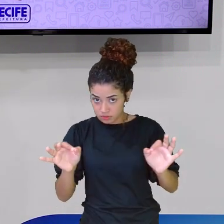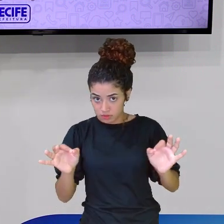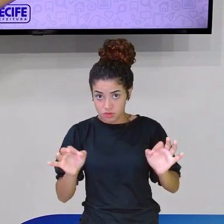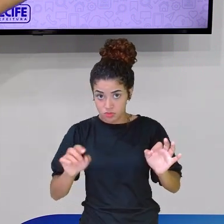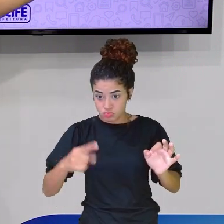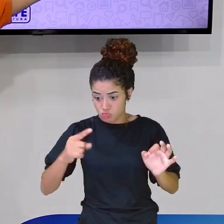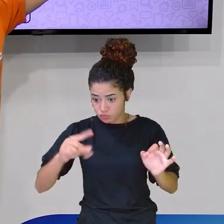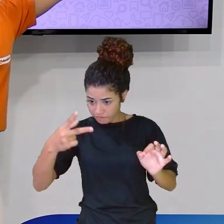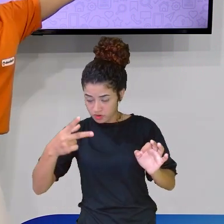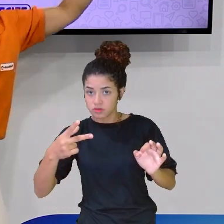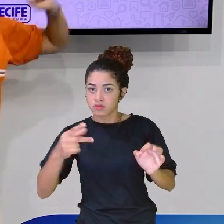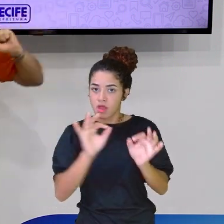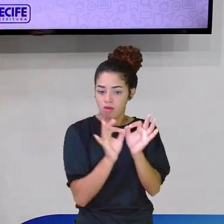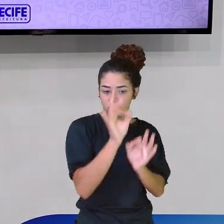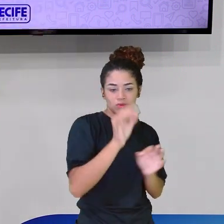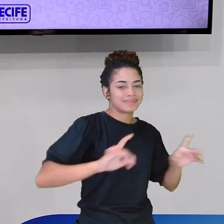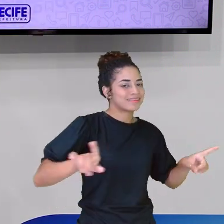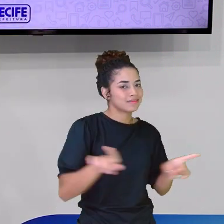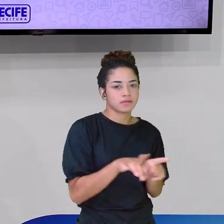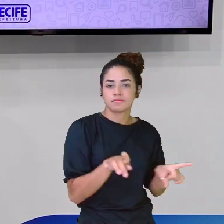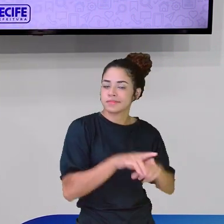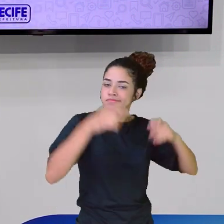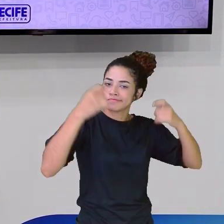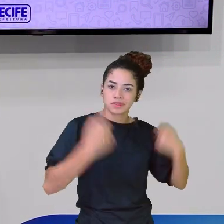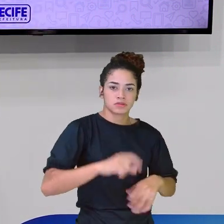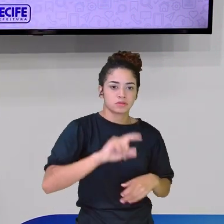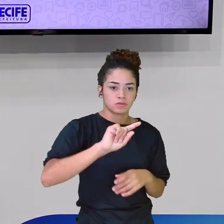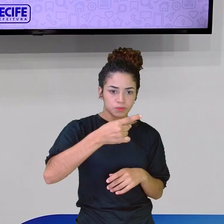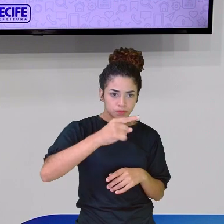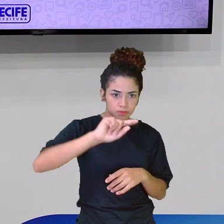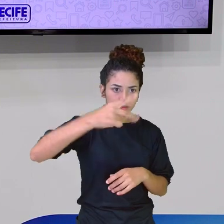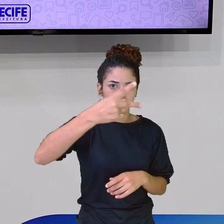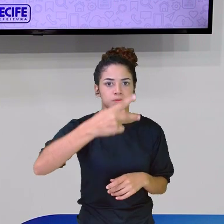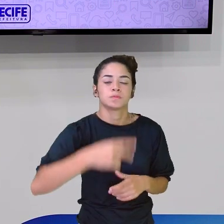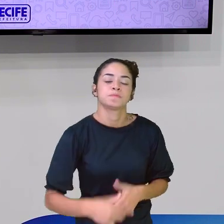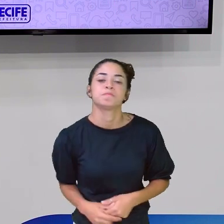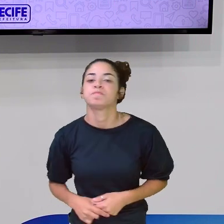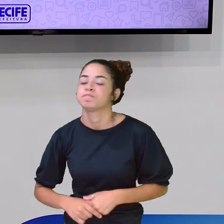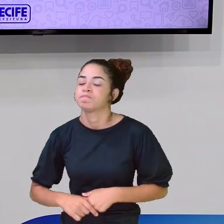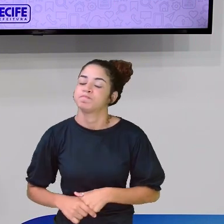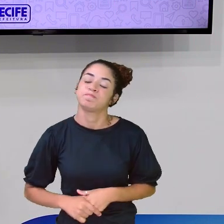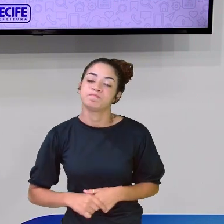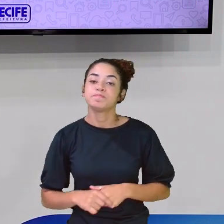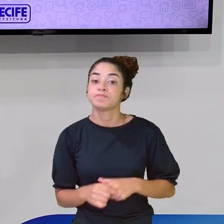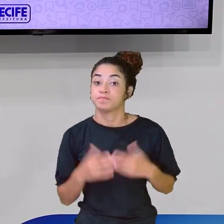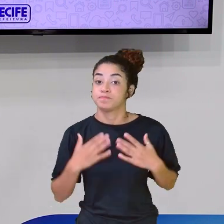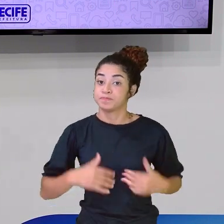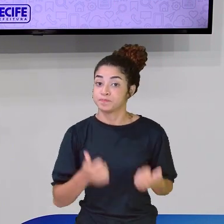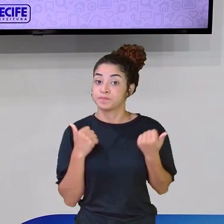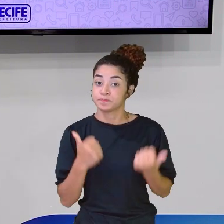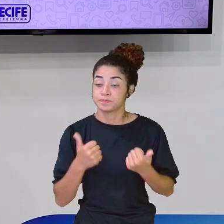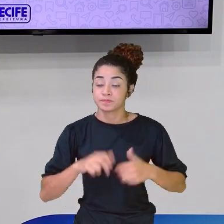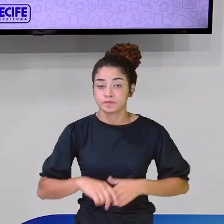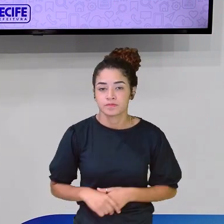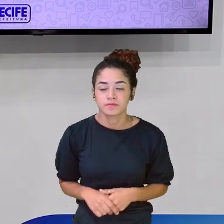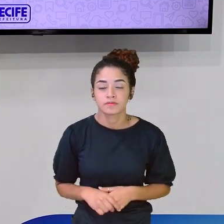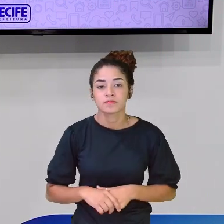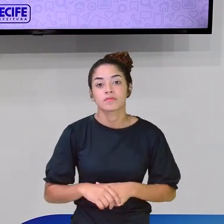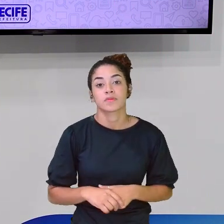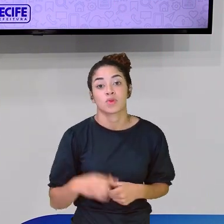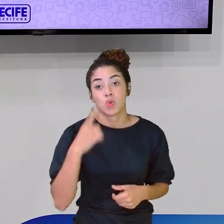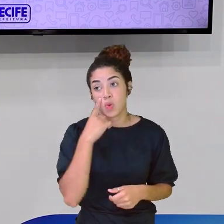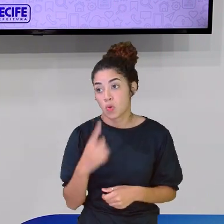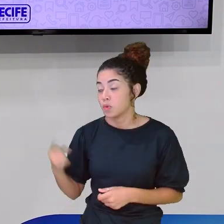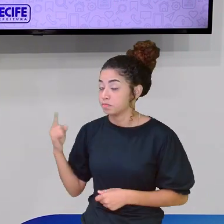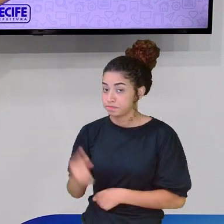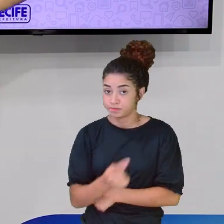vezes, a minha altura precisa estar aumentada em 2 vezes também. Tranquilo? Vamos lá.